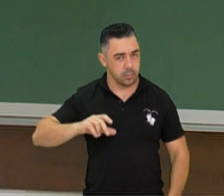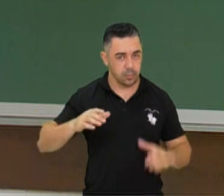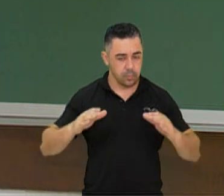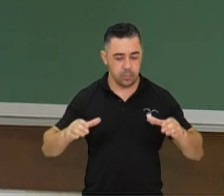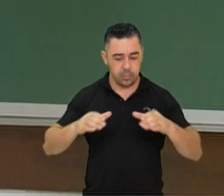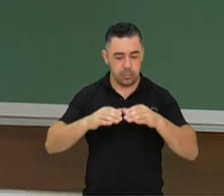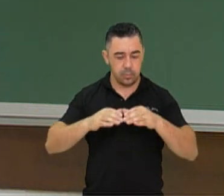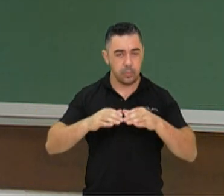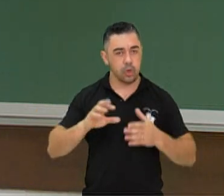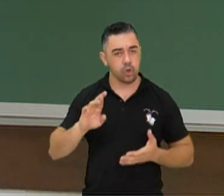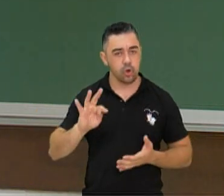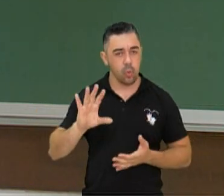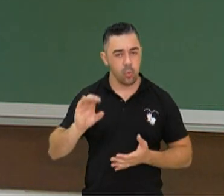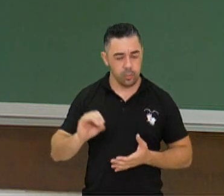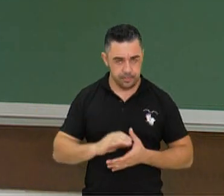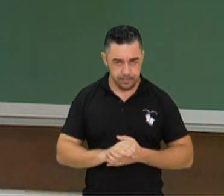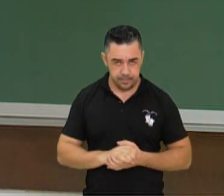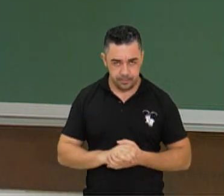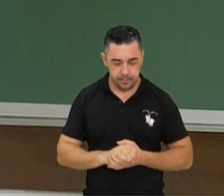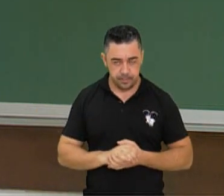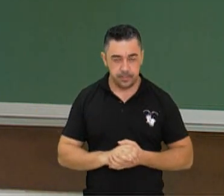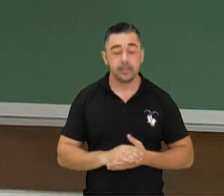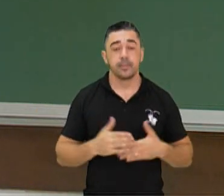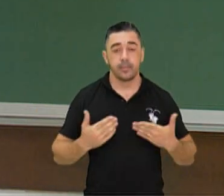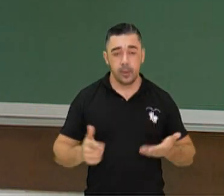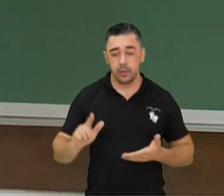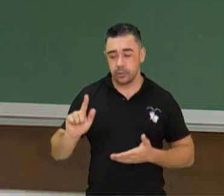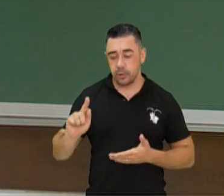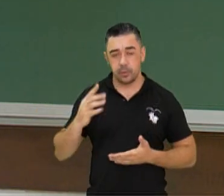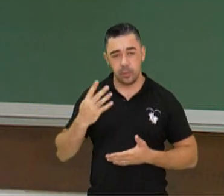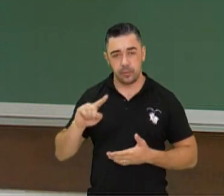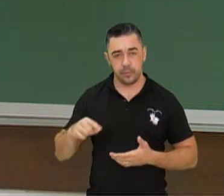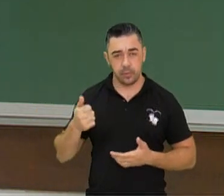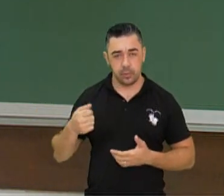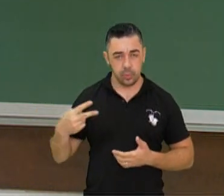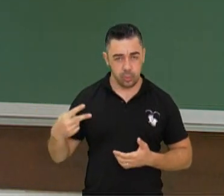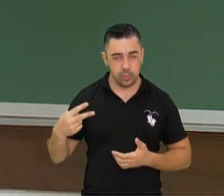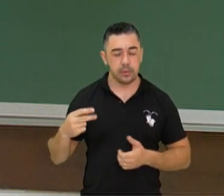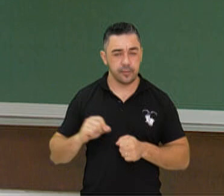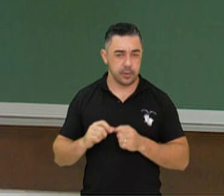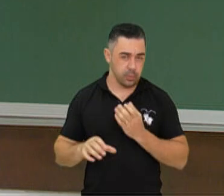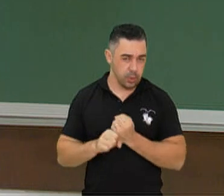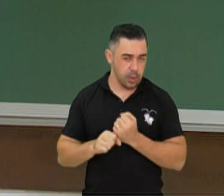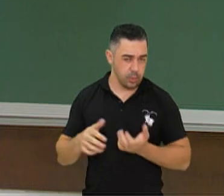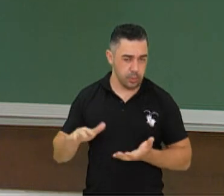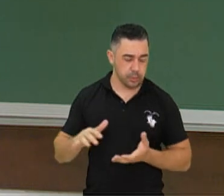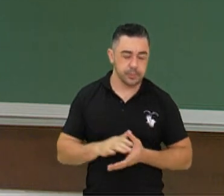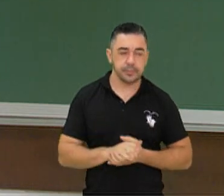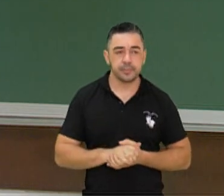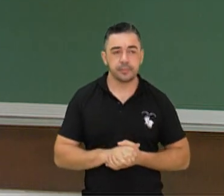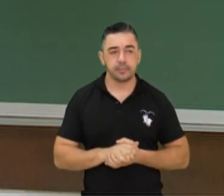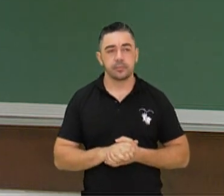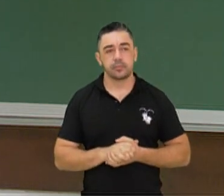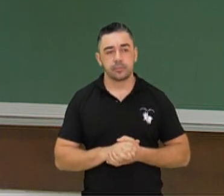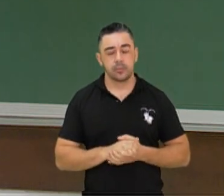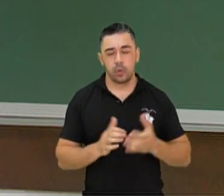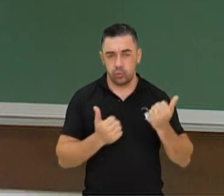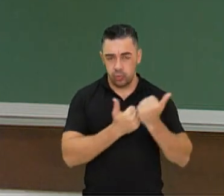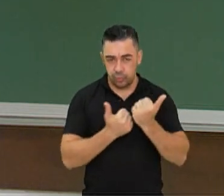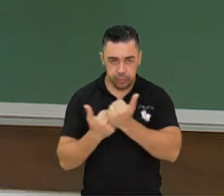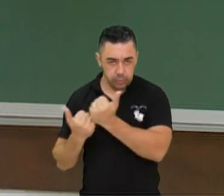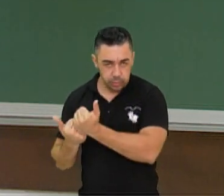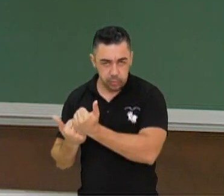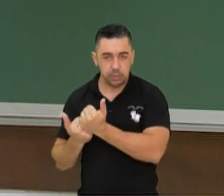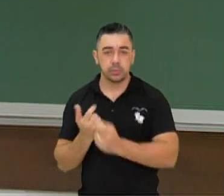cone. Então, e a geratriz, que é de 4,12, que nós calculamos agora há pouco, um valor aproximado. Então, substituindo